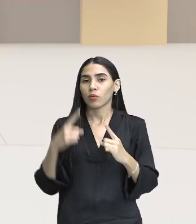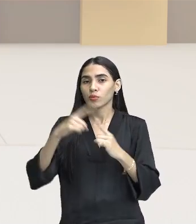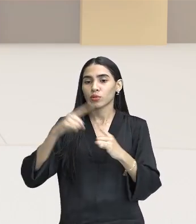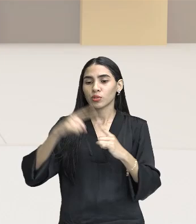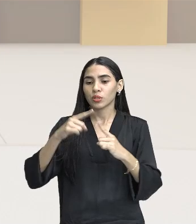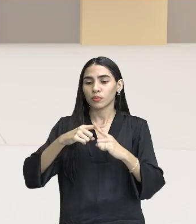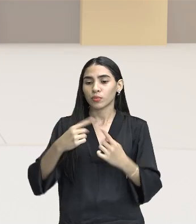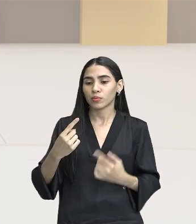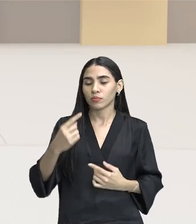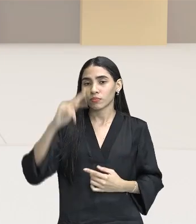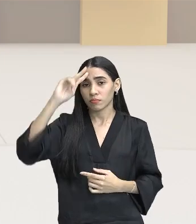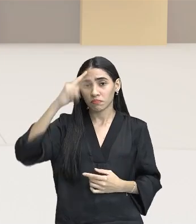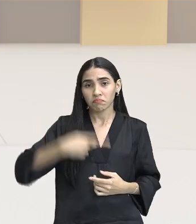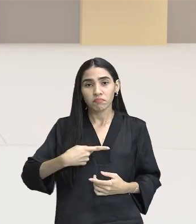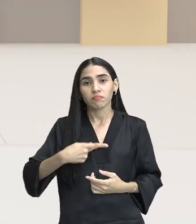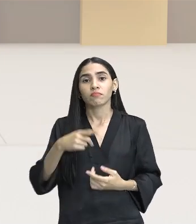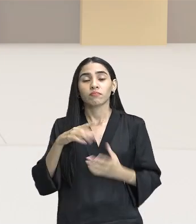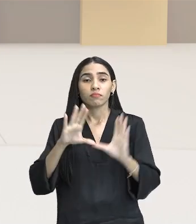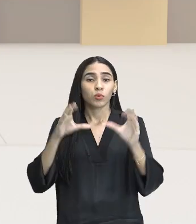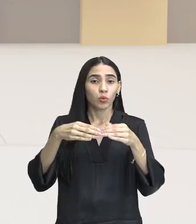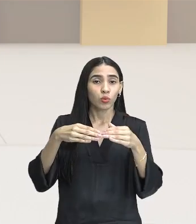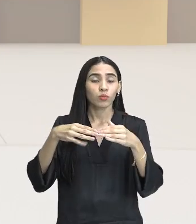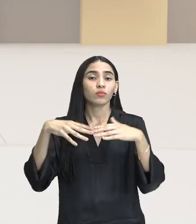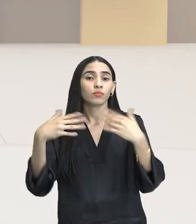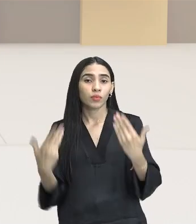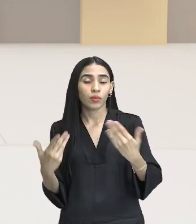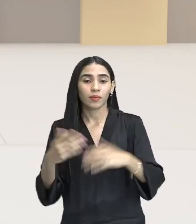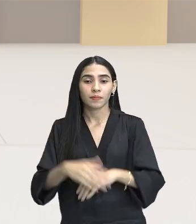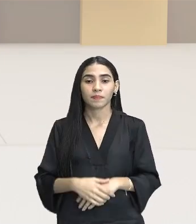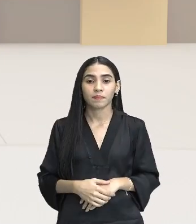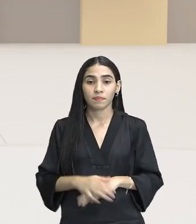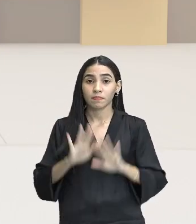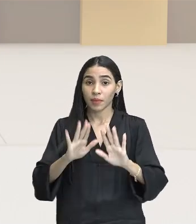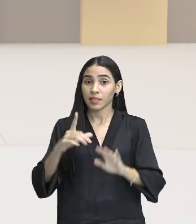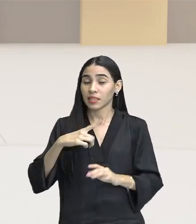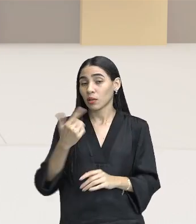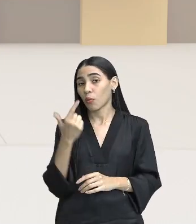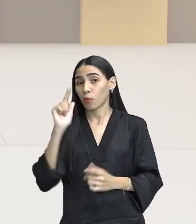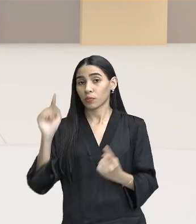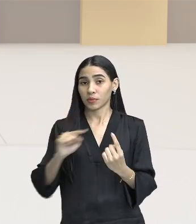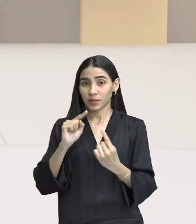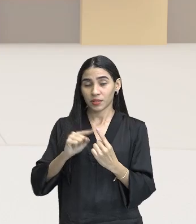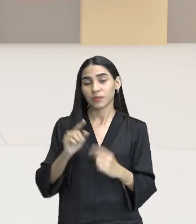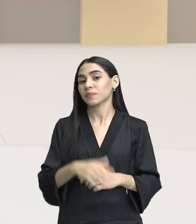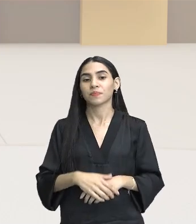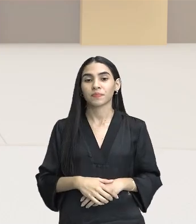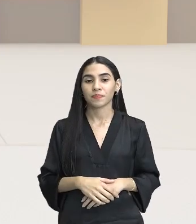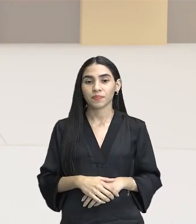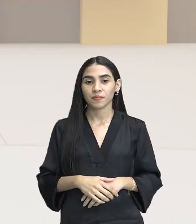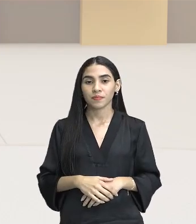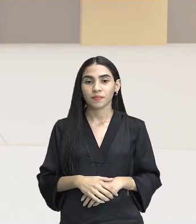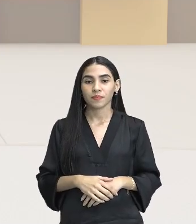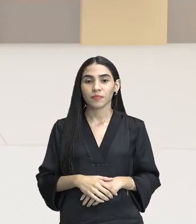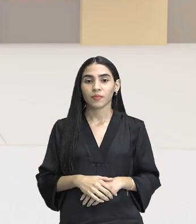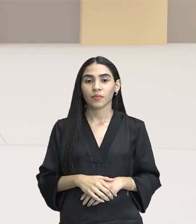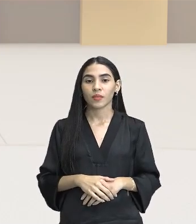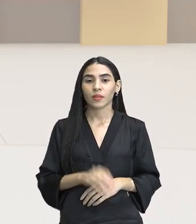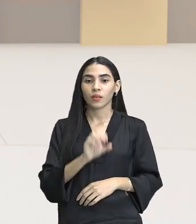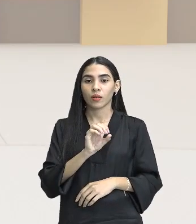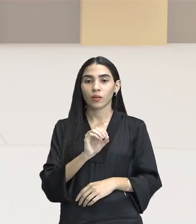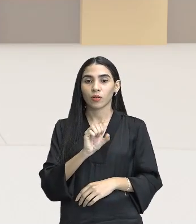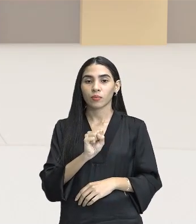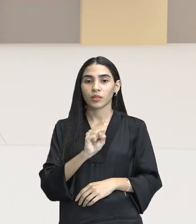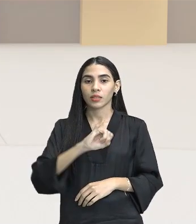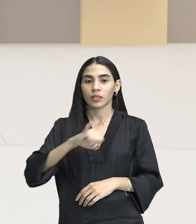ele é, a que categoria pertence e assim por diante. Mas tem outra finalidade aí, professor, Tem, que sim. é a